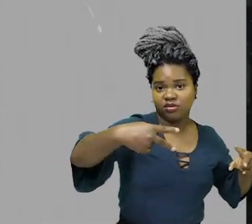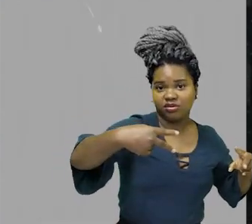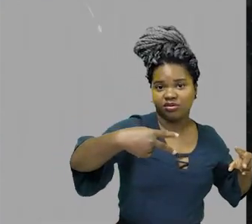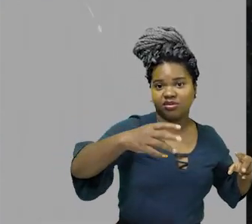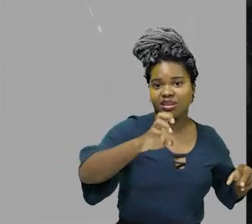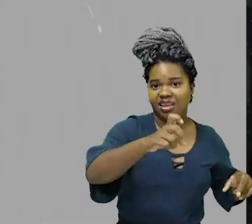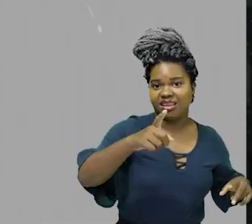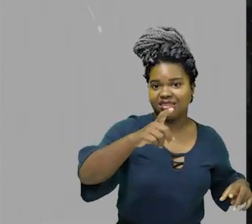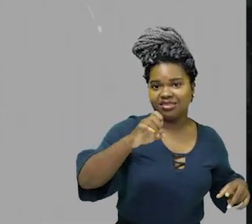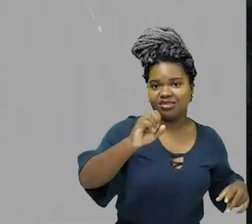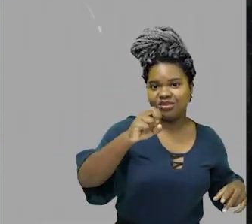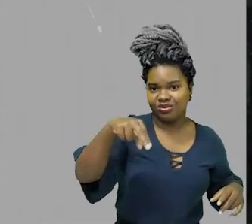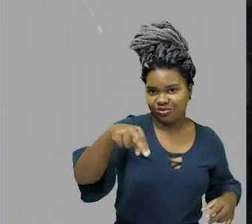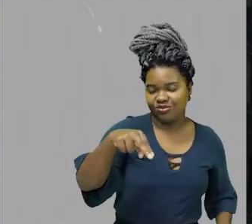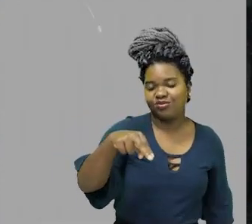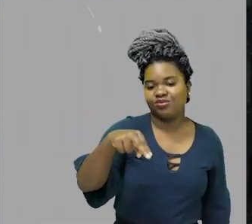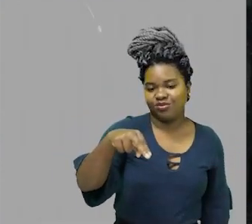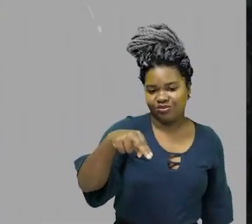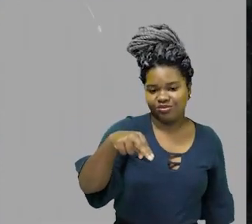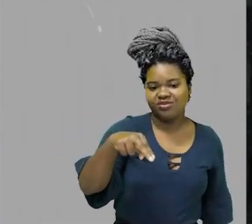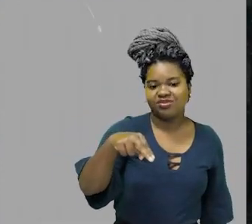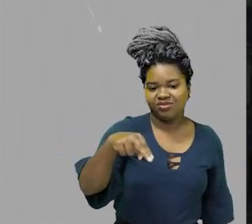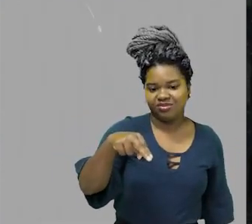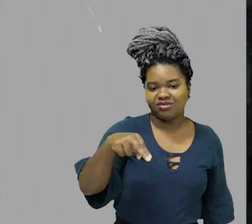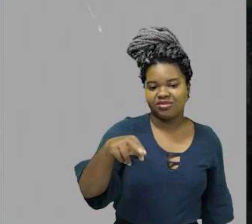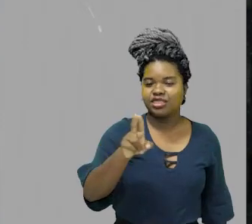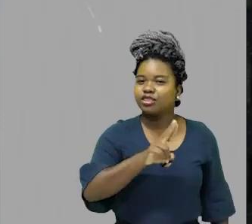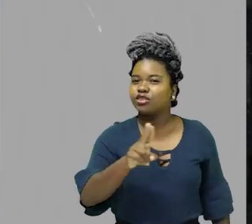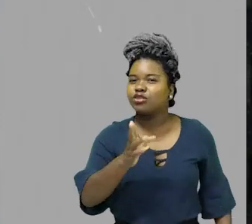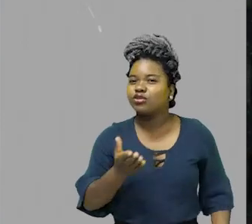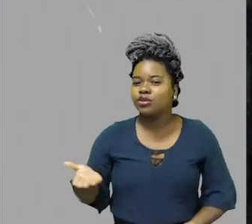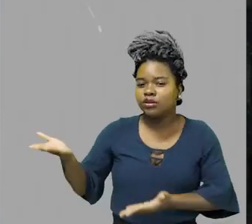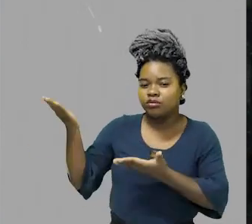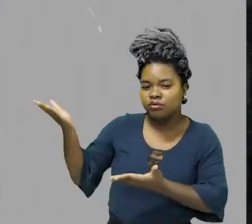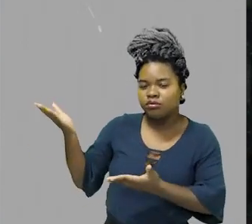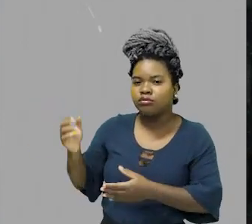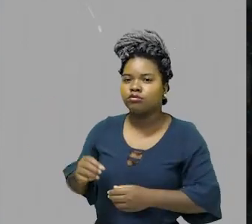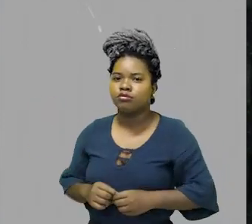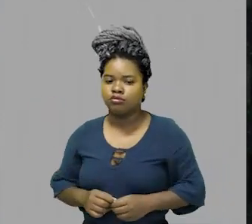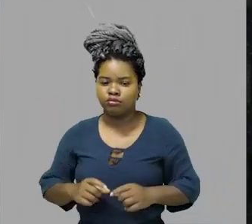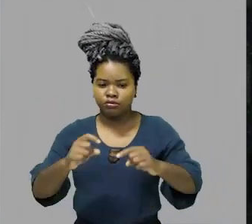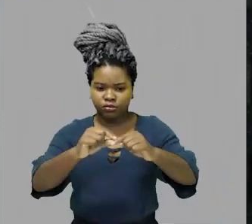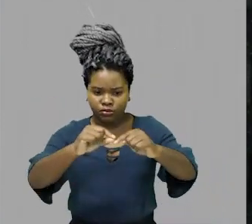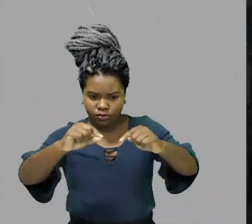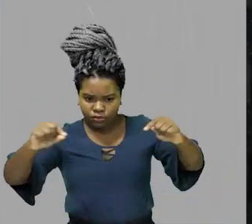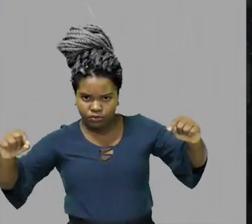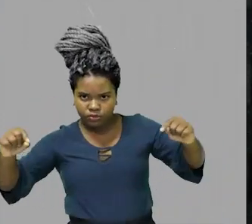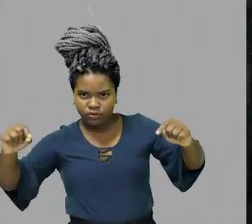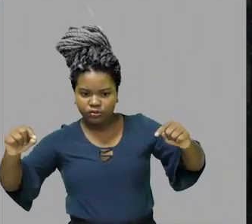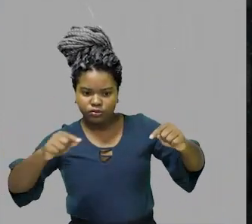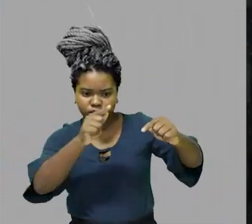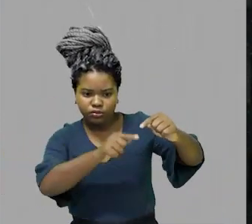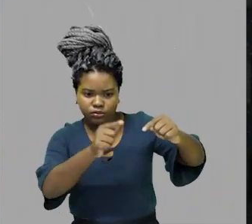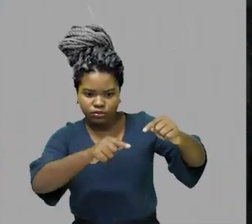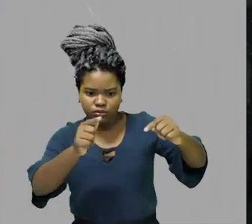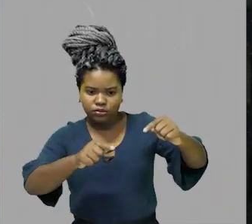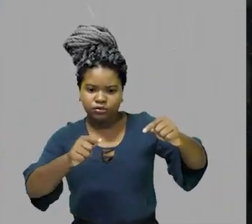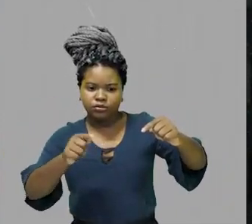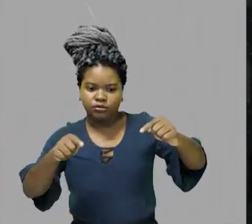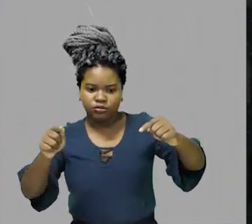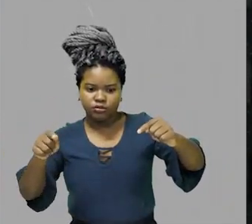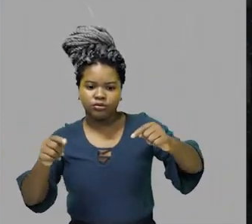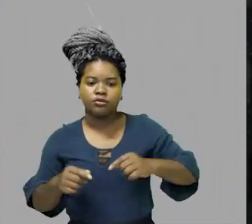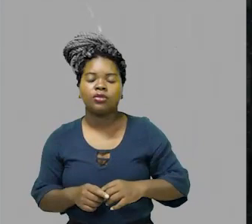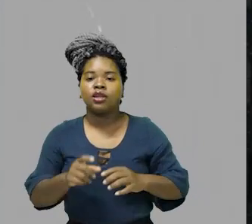de exon, ok? Exon. Exon, essa parte colorida aqui tem informação genética, e aqui o intron não tem informação